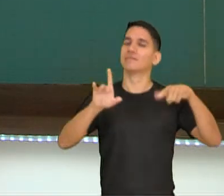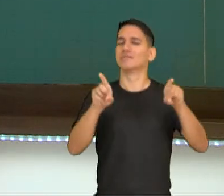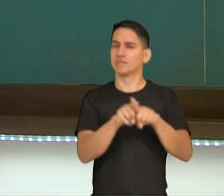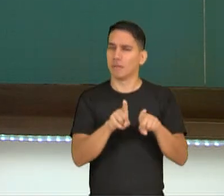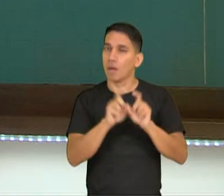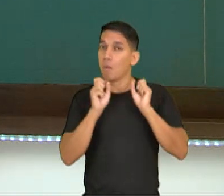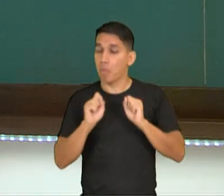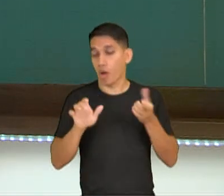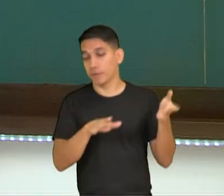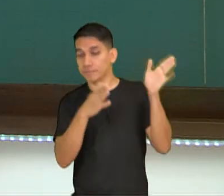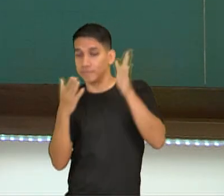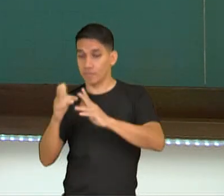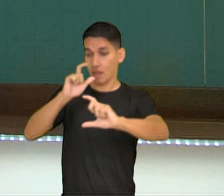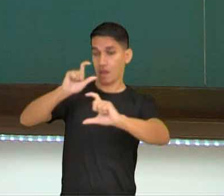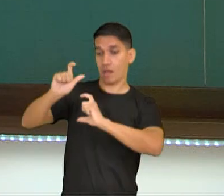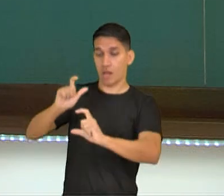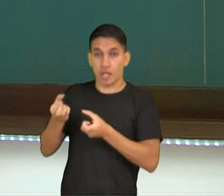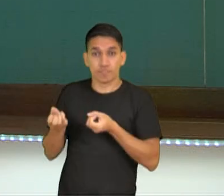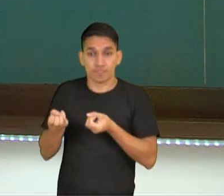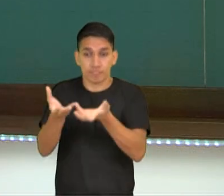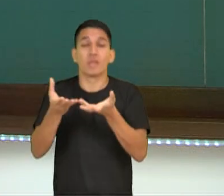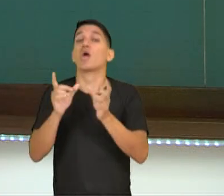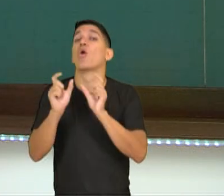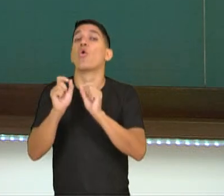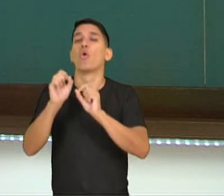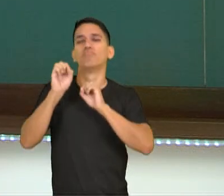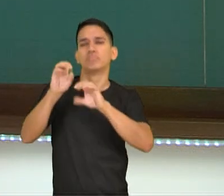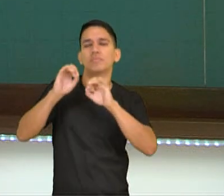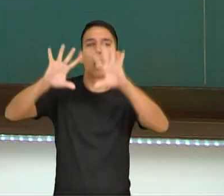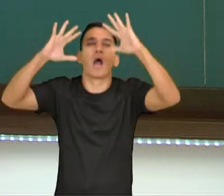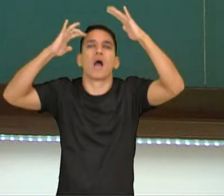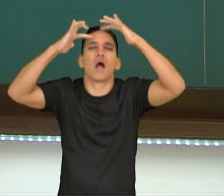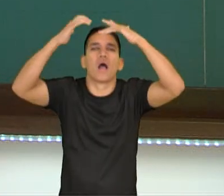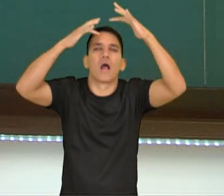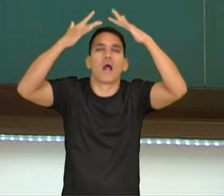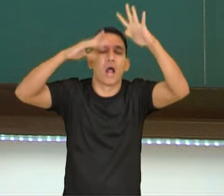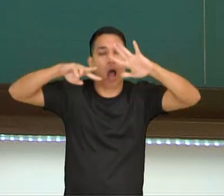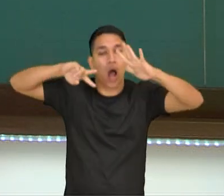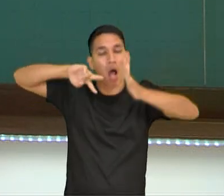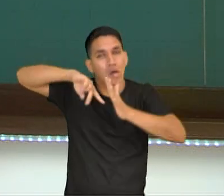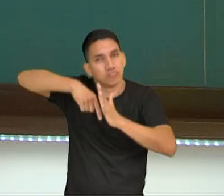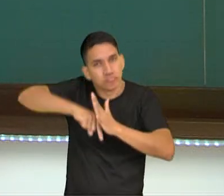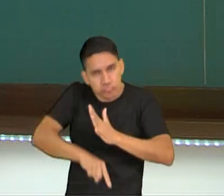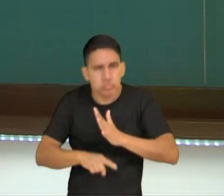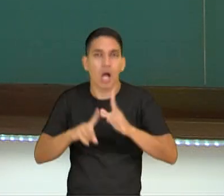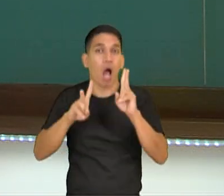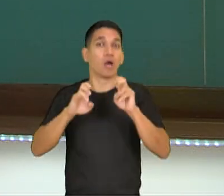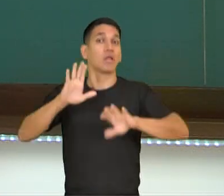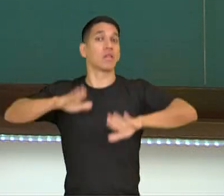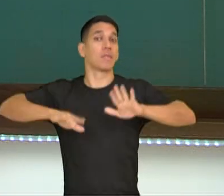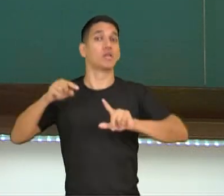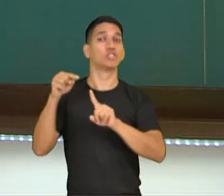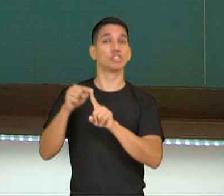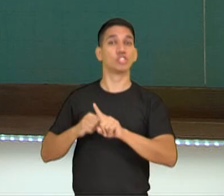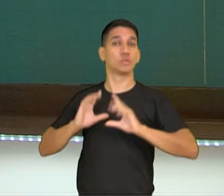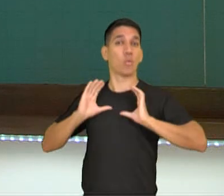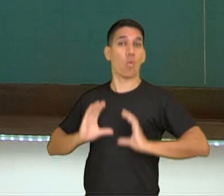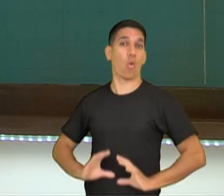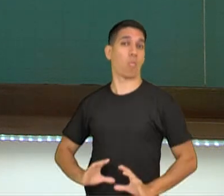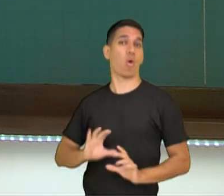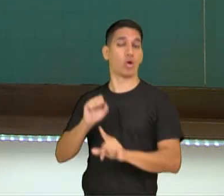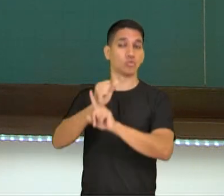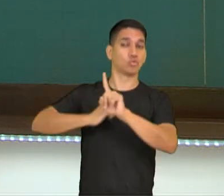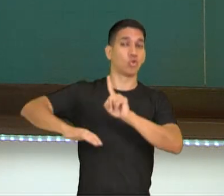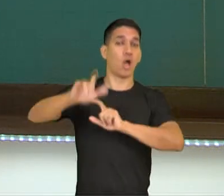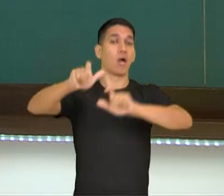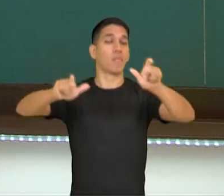ali uma história em quadrinhos que promove uma reflexão aprofundada sobre algum tipo de comportamento social esperado das pessoas com